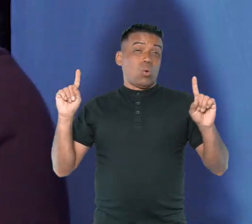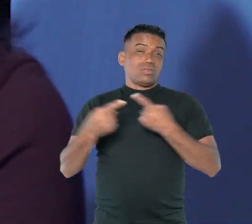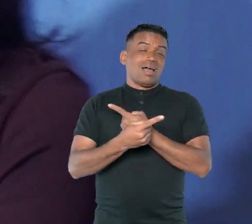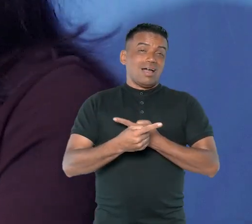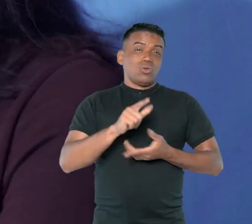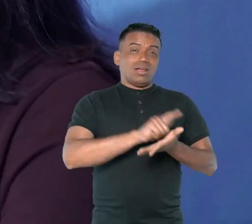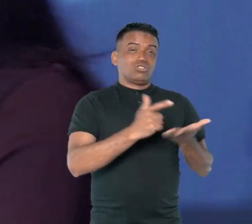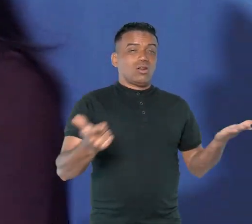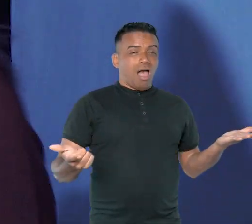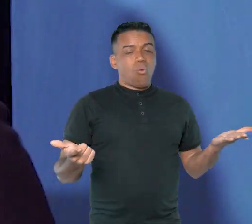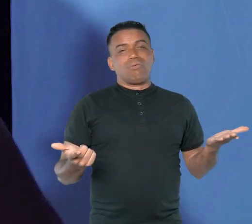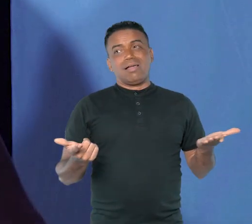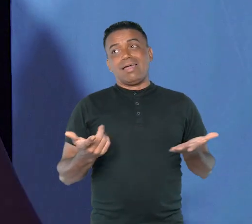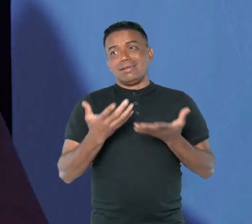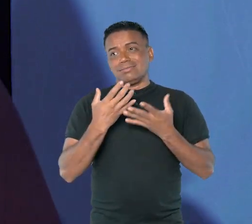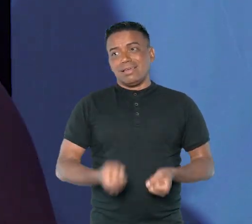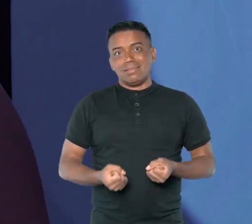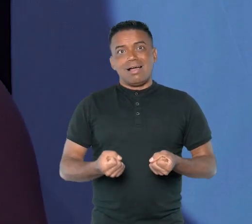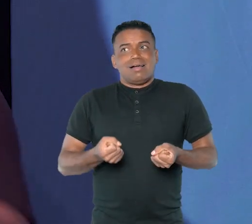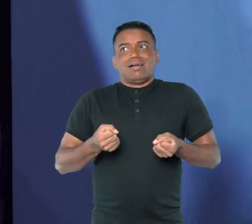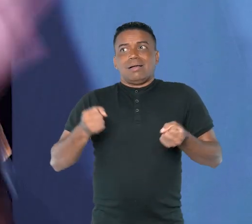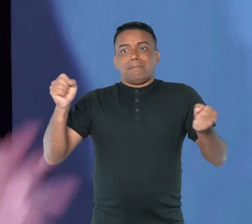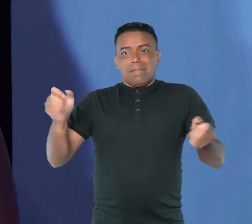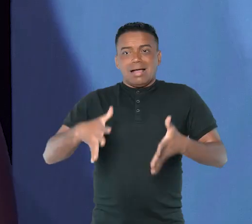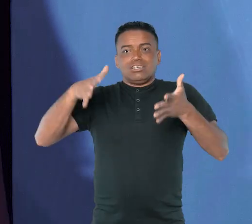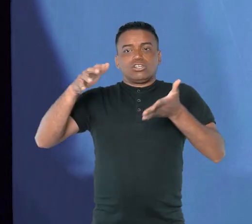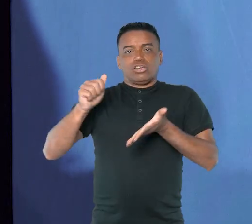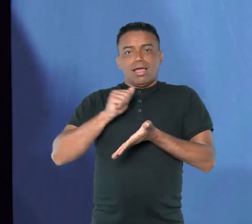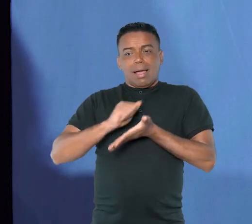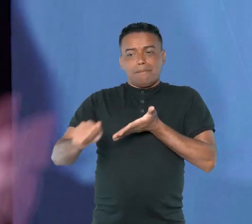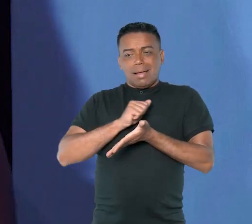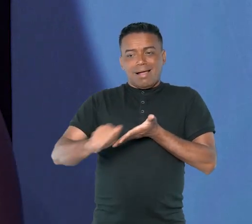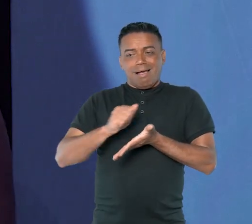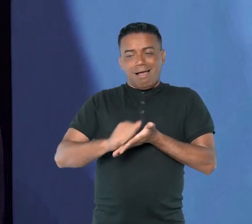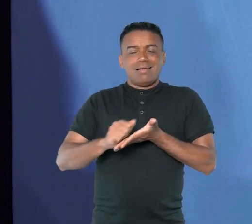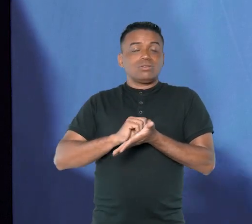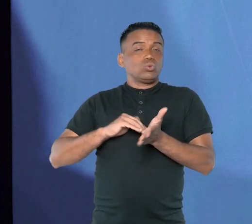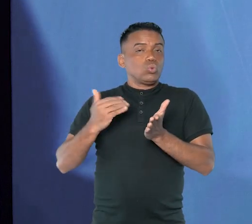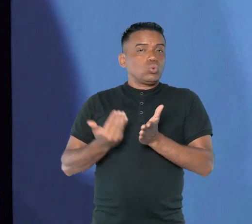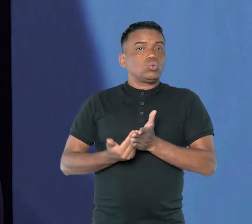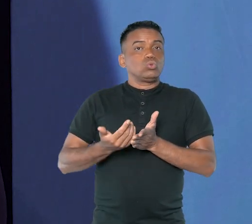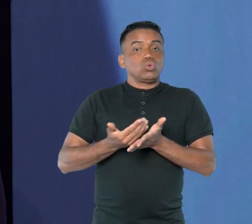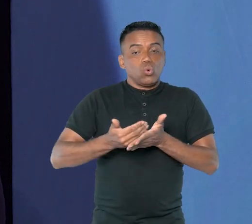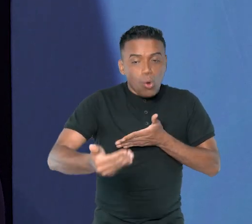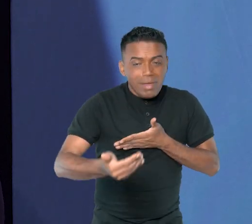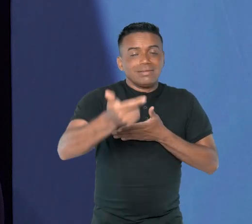redações, é me permitir essa mágica do apagamento, do recomeço, né?